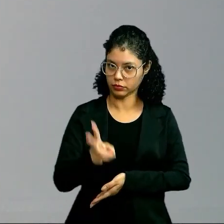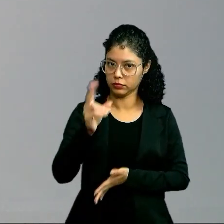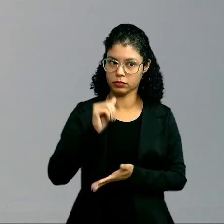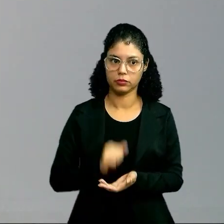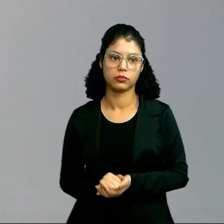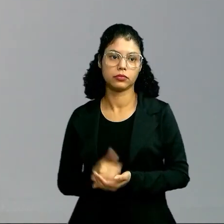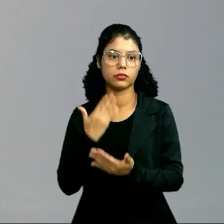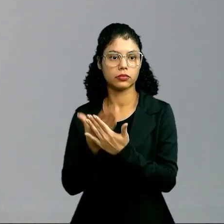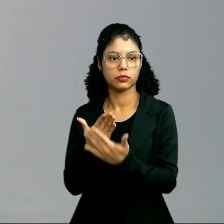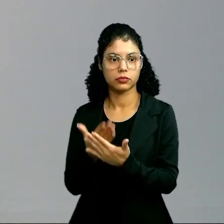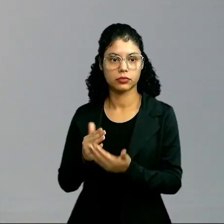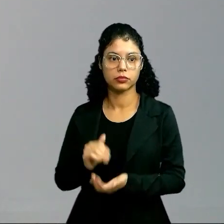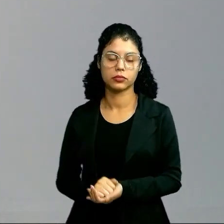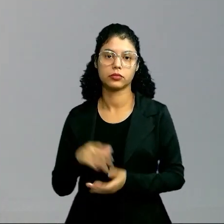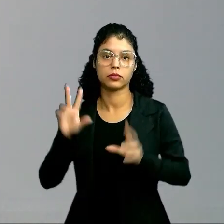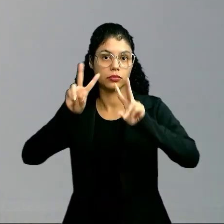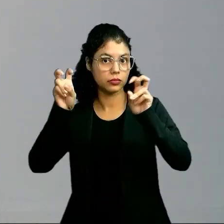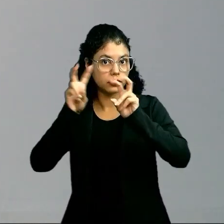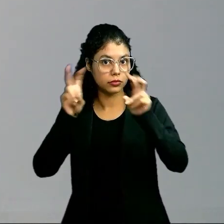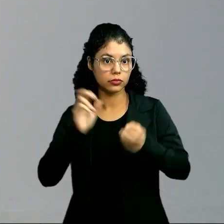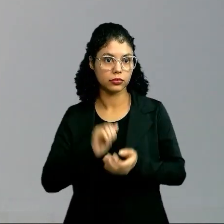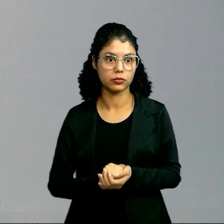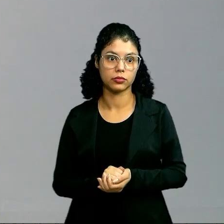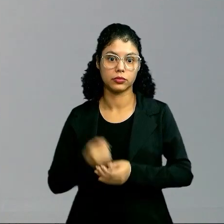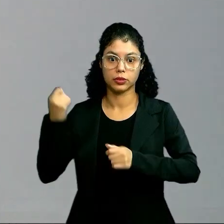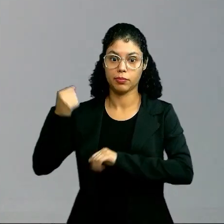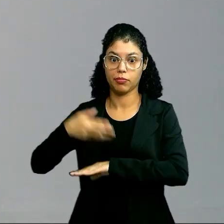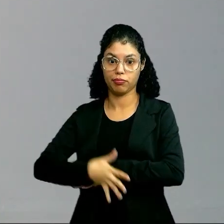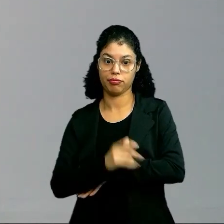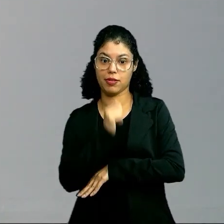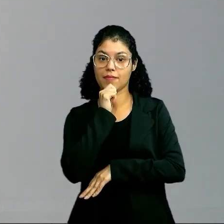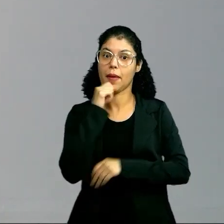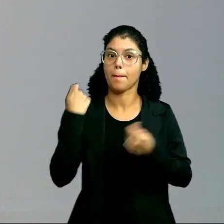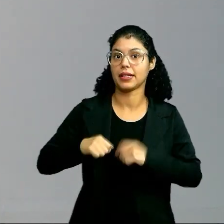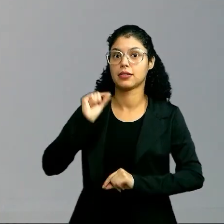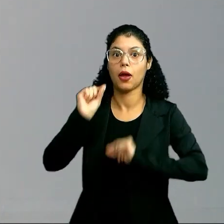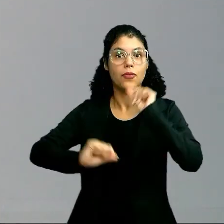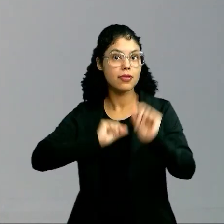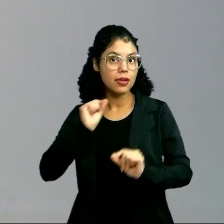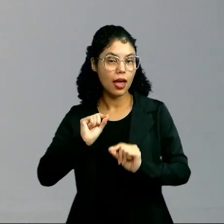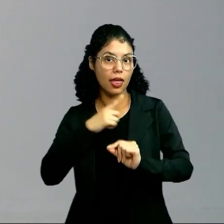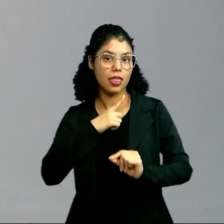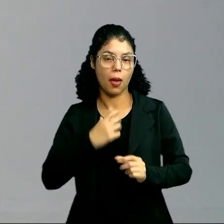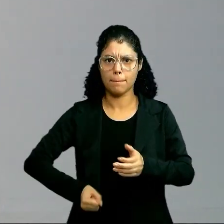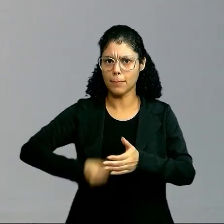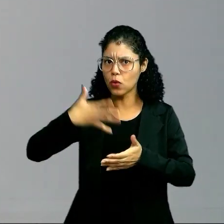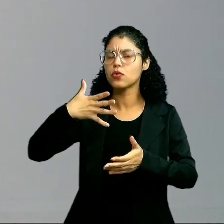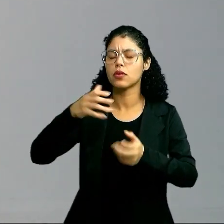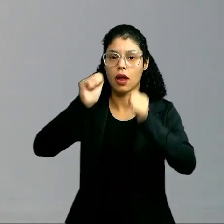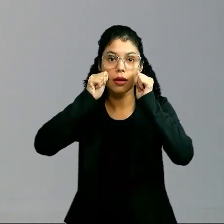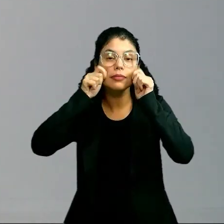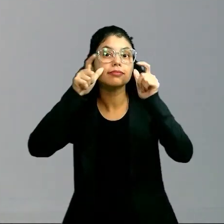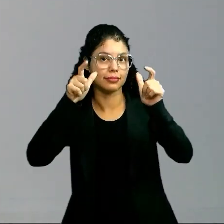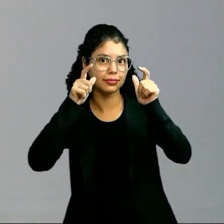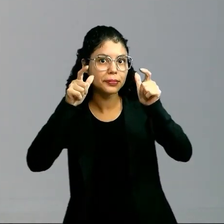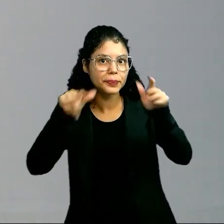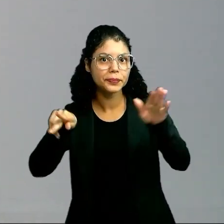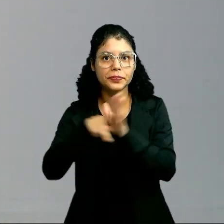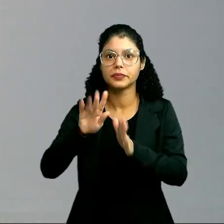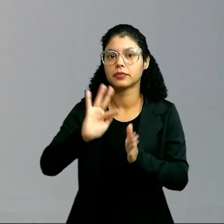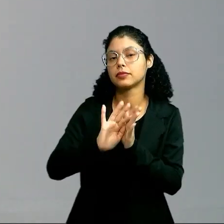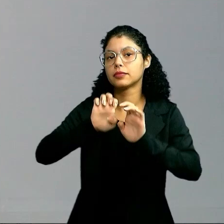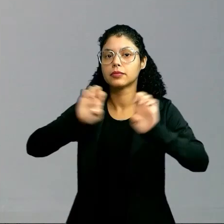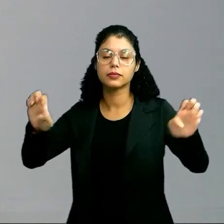nas nossas aulas e o assunto de hoje, ele não cai no Enem, despenca. É necessário que você tenha muita atenção, ok? Que é equação e